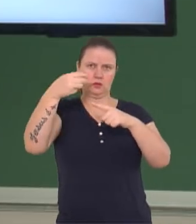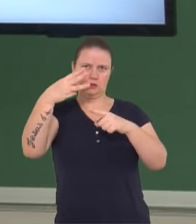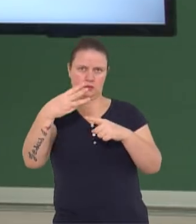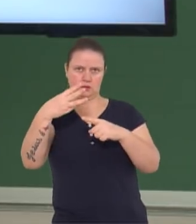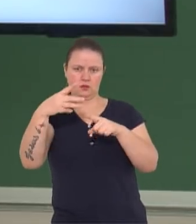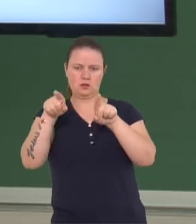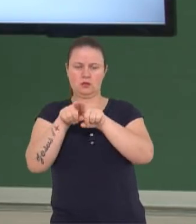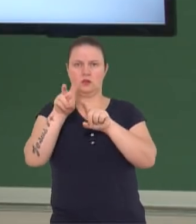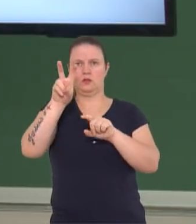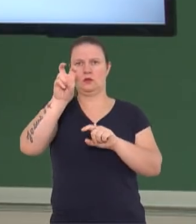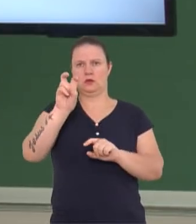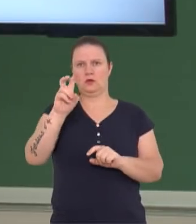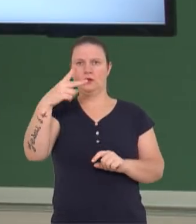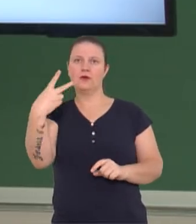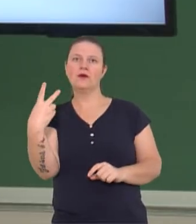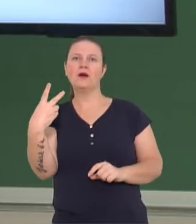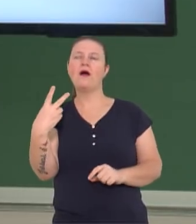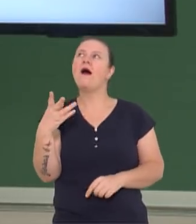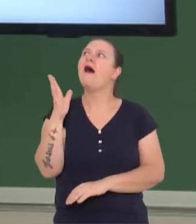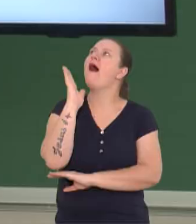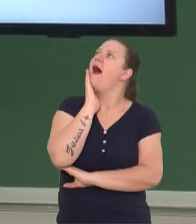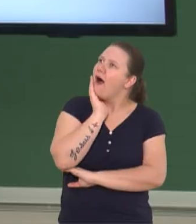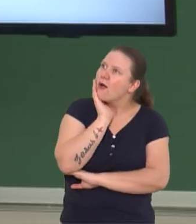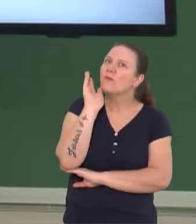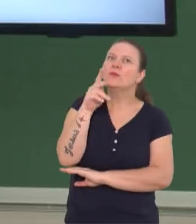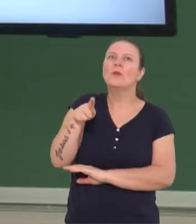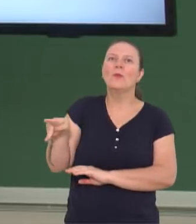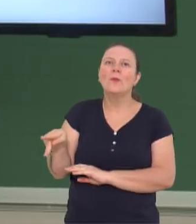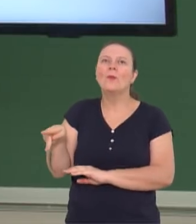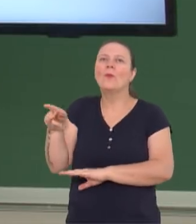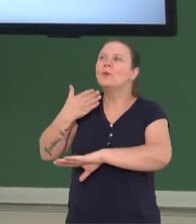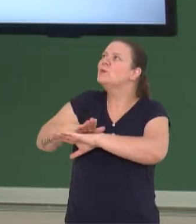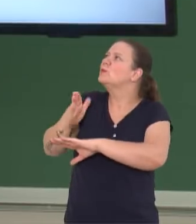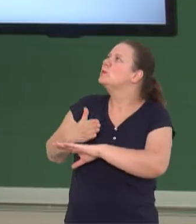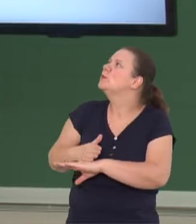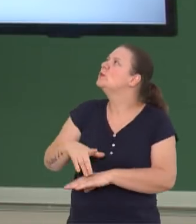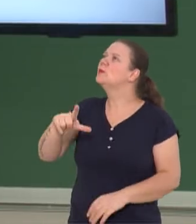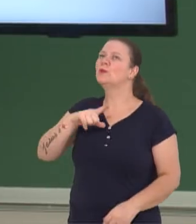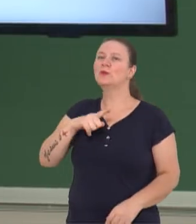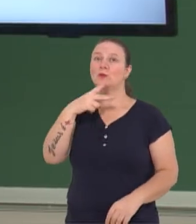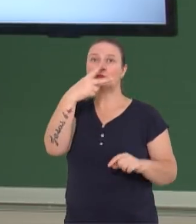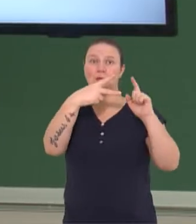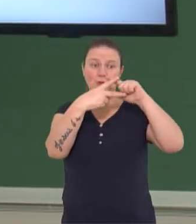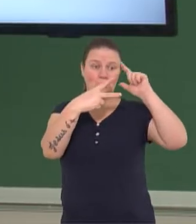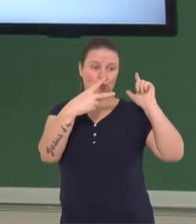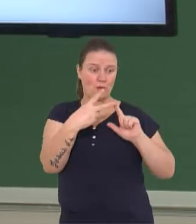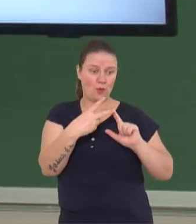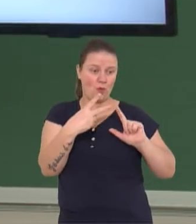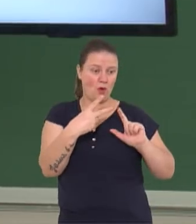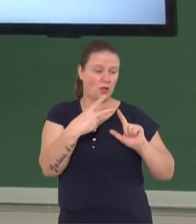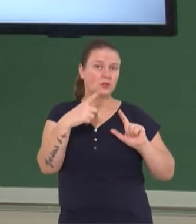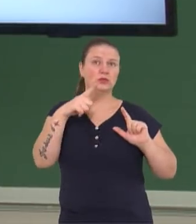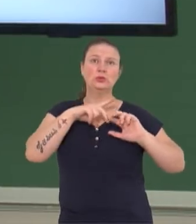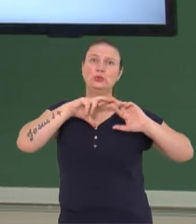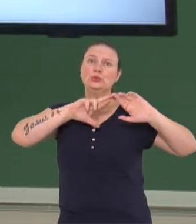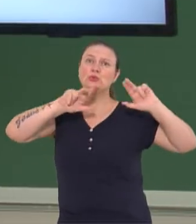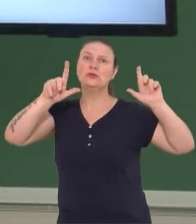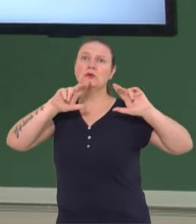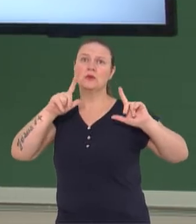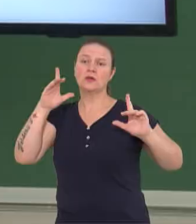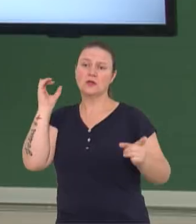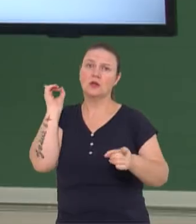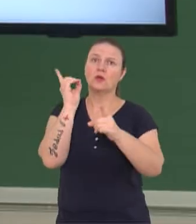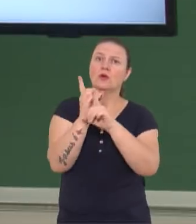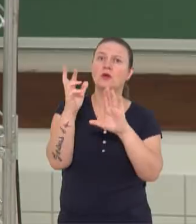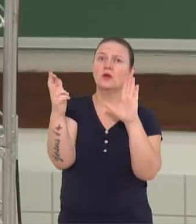dá 52. E olha, professora, então nesse exercício eu tenho duas contas diferentes que chegam no mesmo